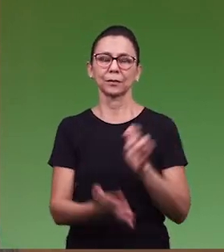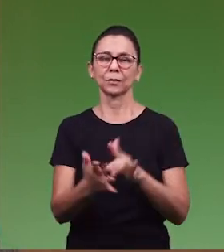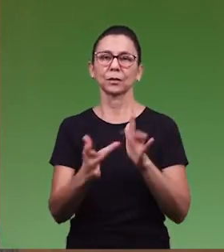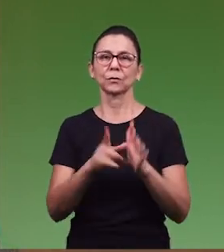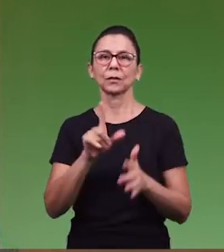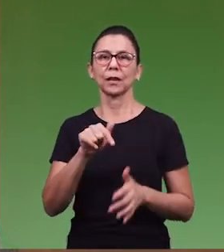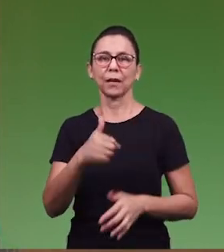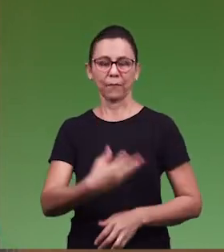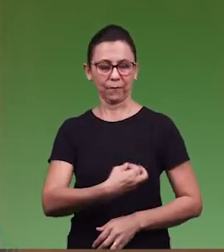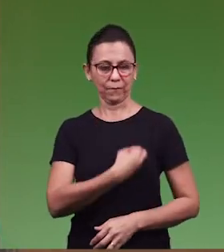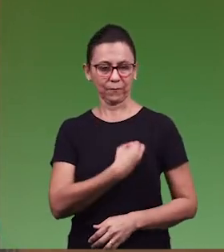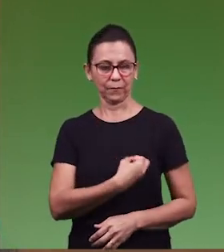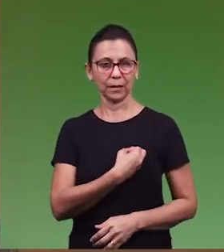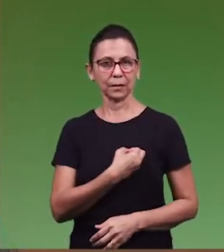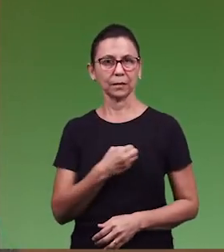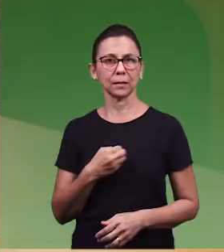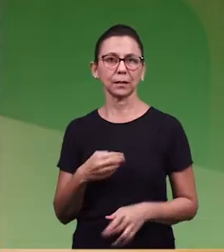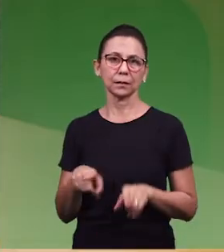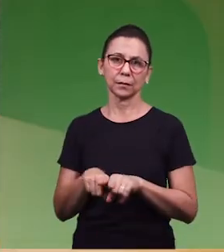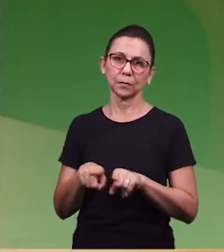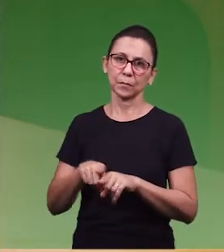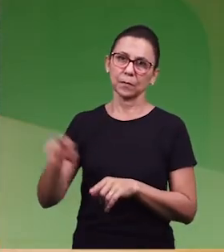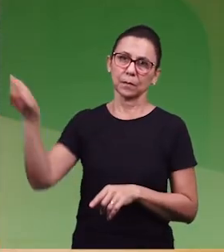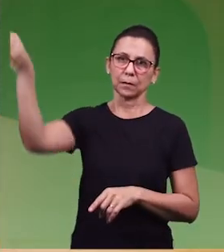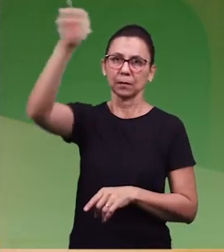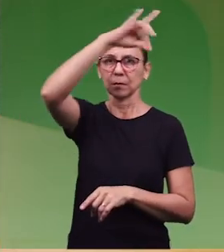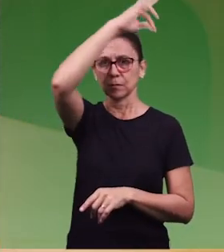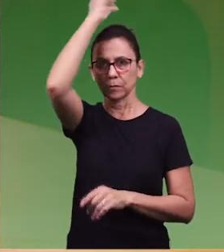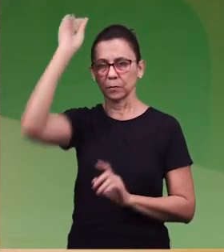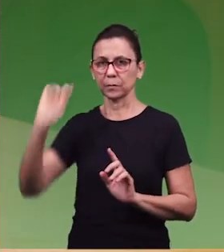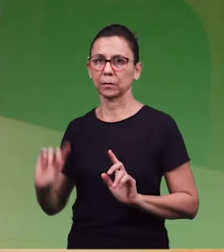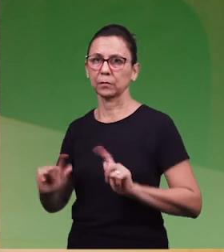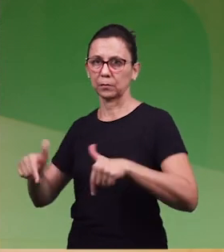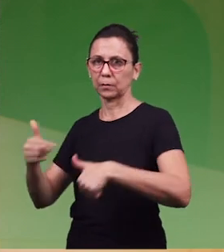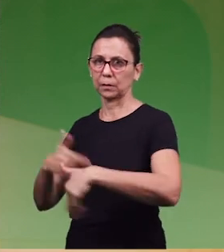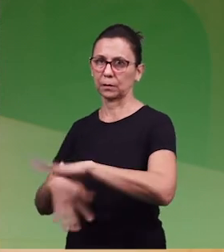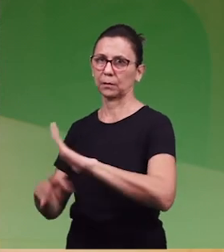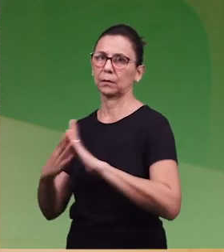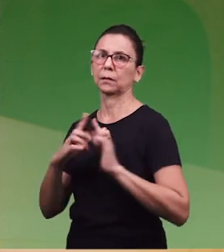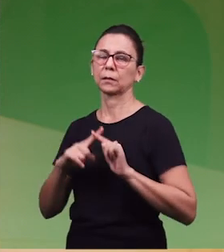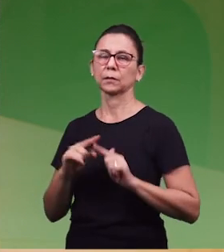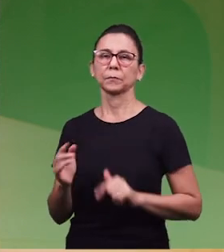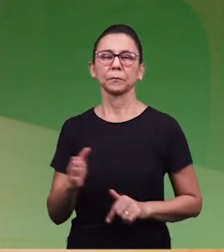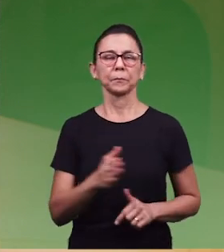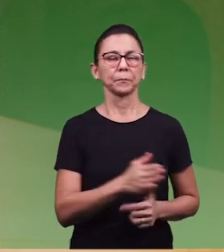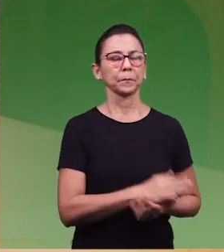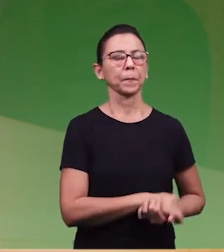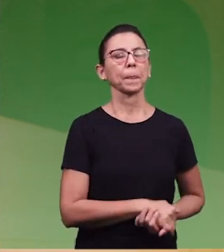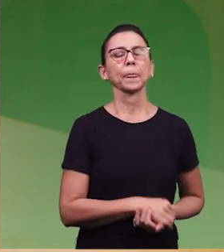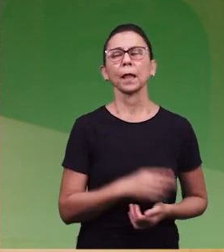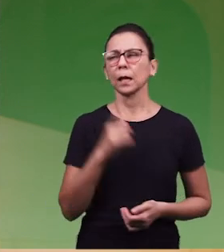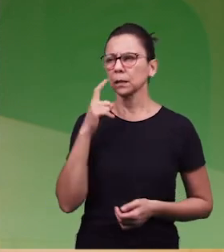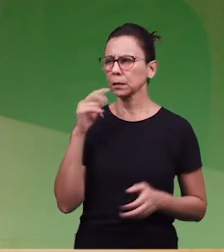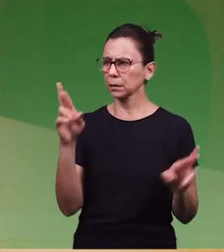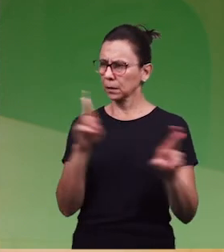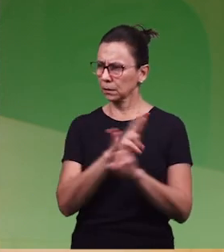da igreja, né? Muito bem. Interessante essa associação direta, já falamos sobre